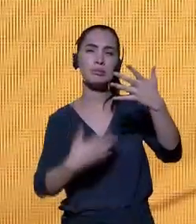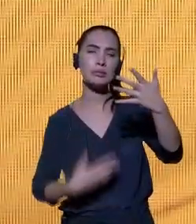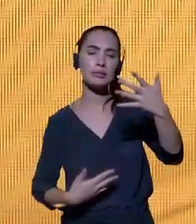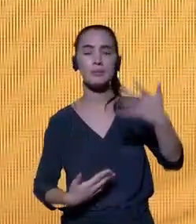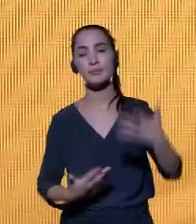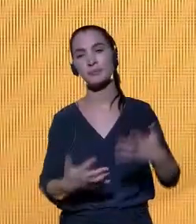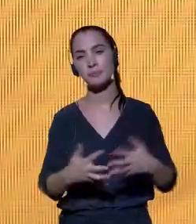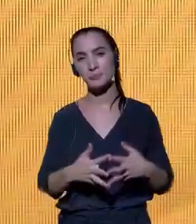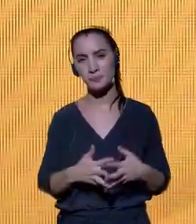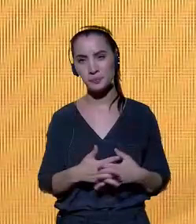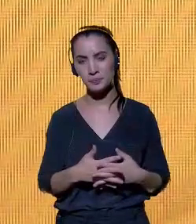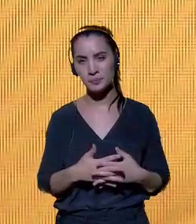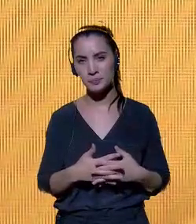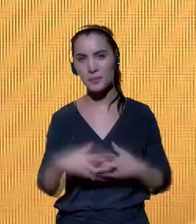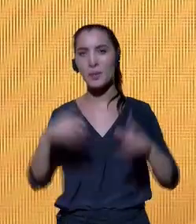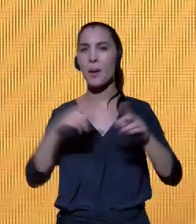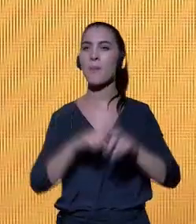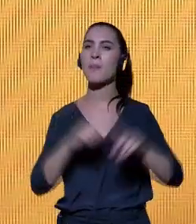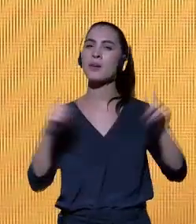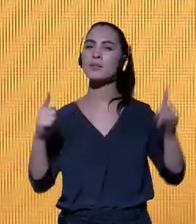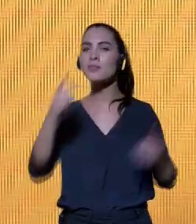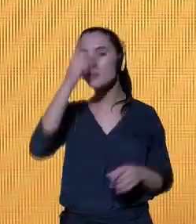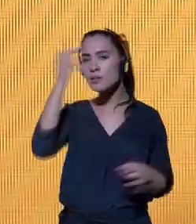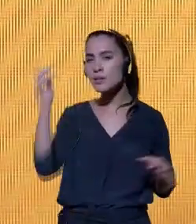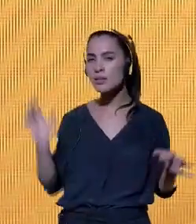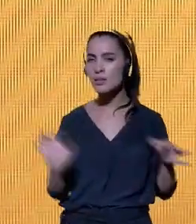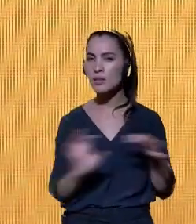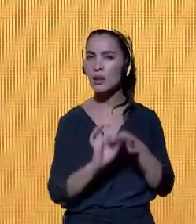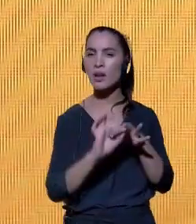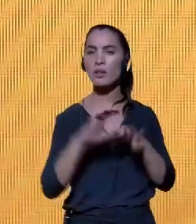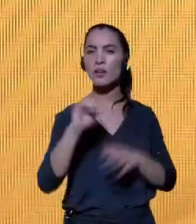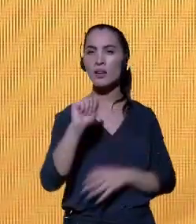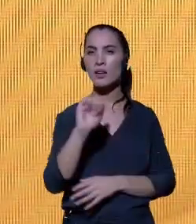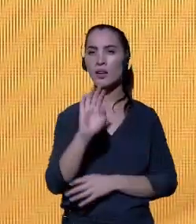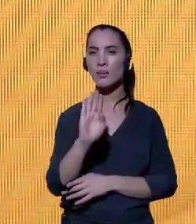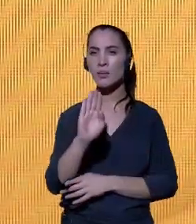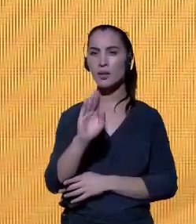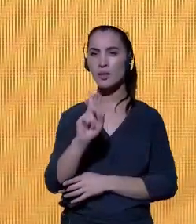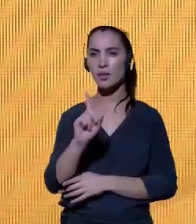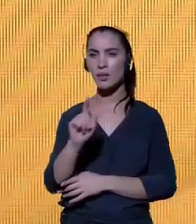Mas todos aqui os associados da BDE, Desenvolve São Paulo, BNDMG.